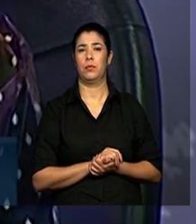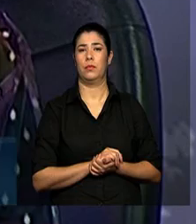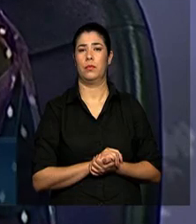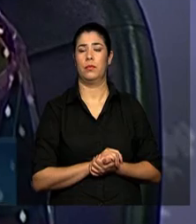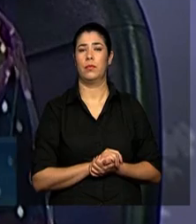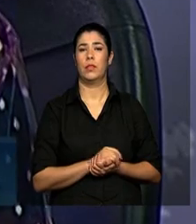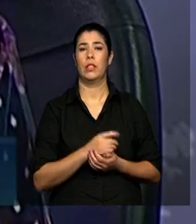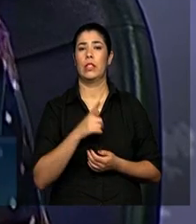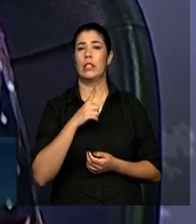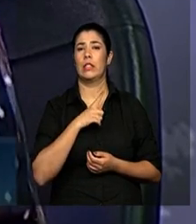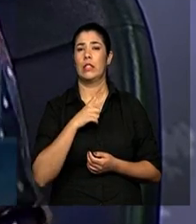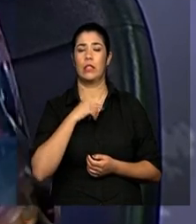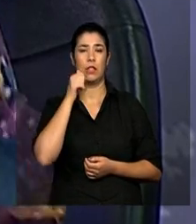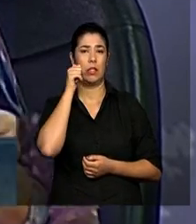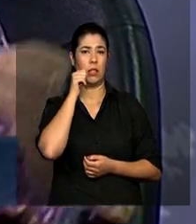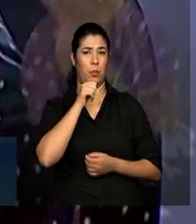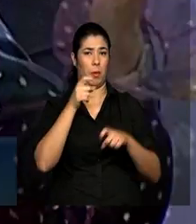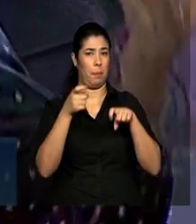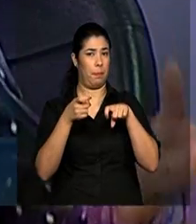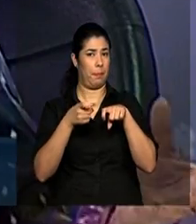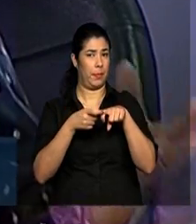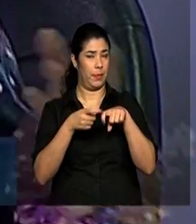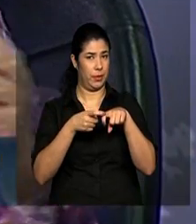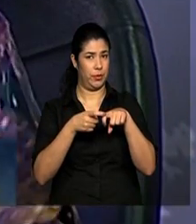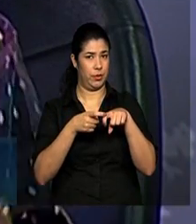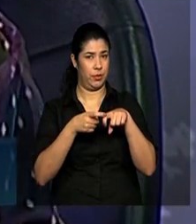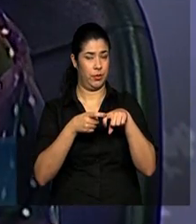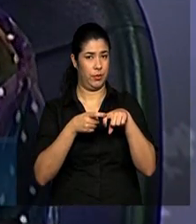encontrar uma médica legista para fazer